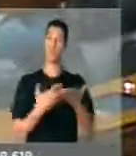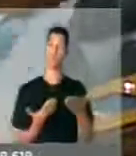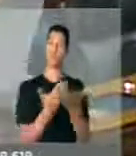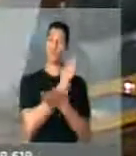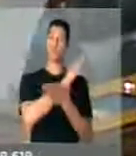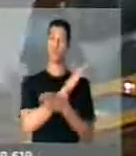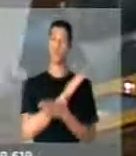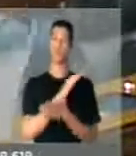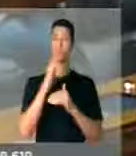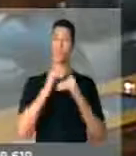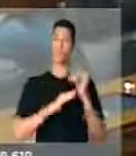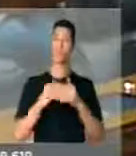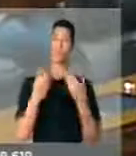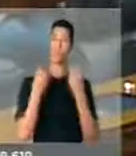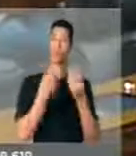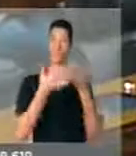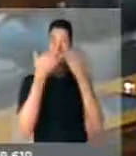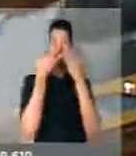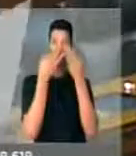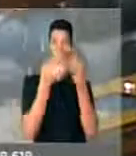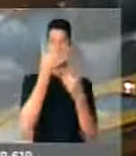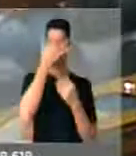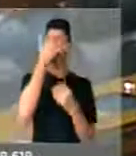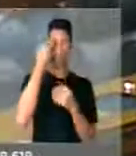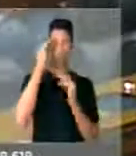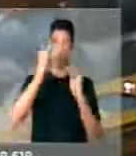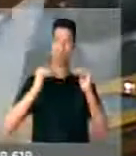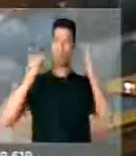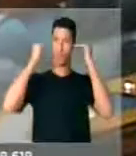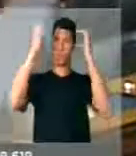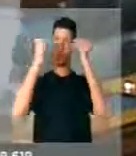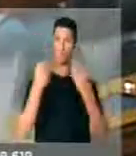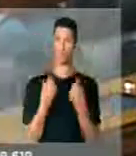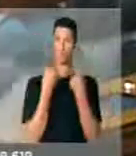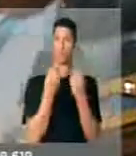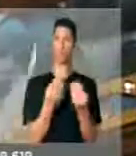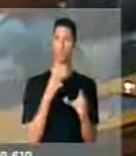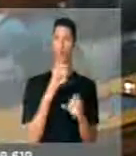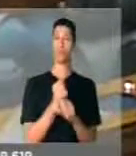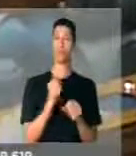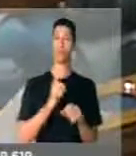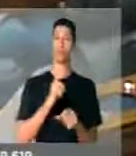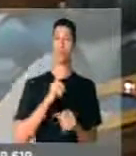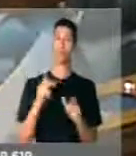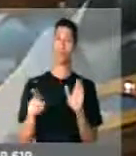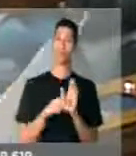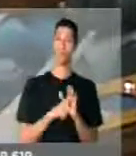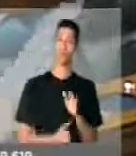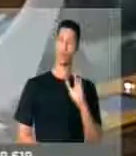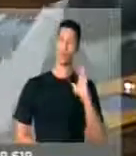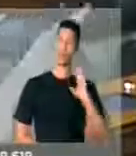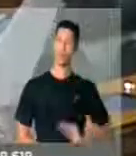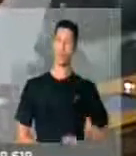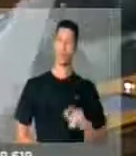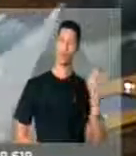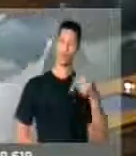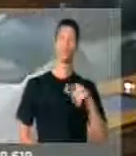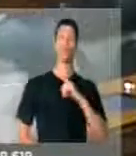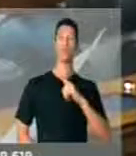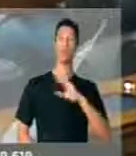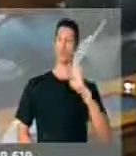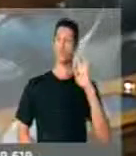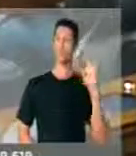aprovar no sentido de dar atenção ao consumidor e, acima de tudo, dar a prestação que temos que dar para o cidadão. Aqui